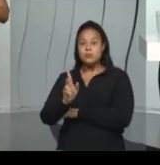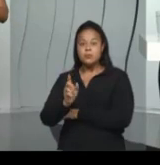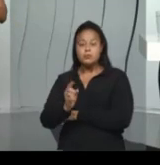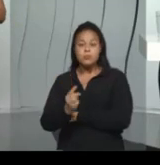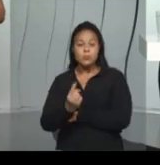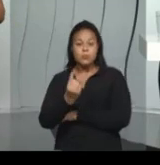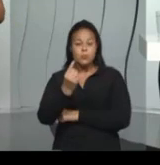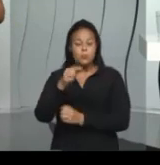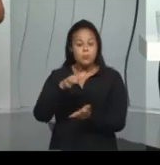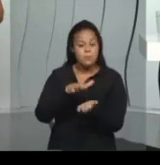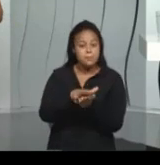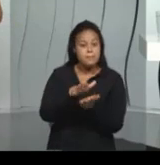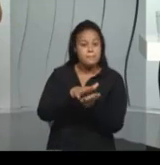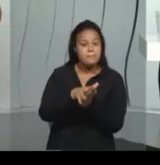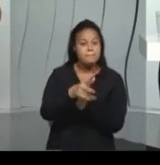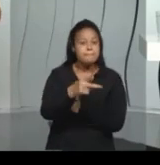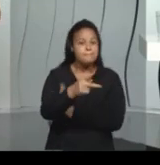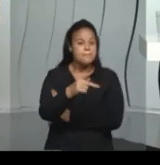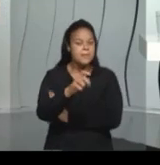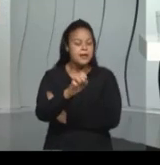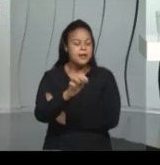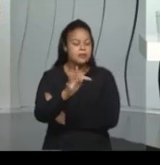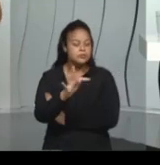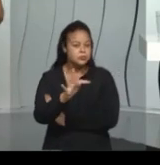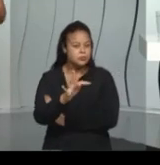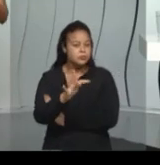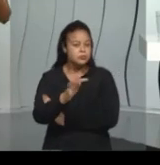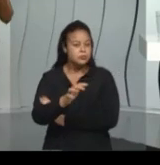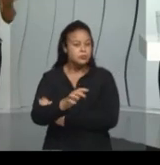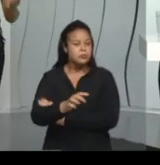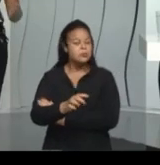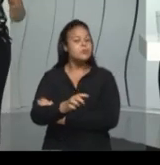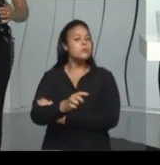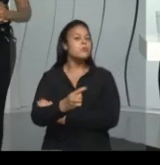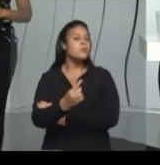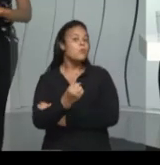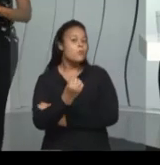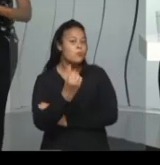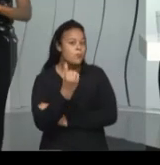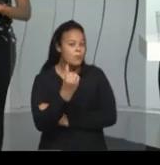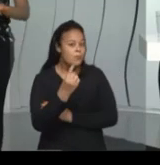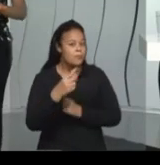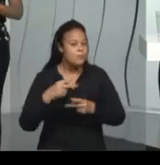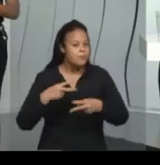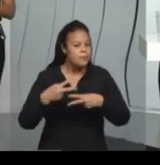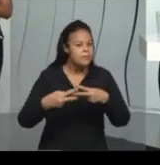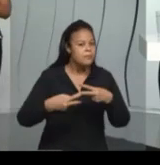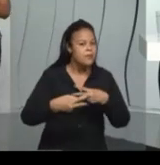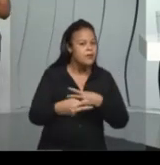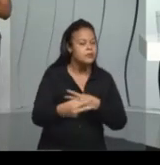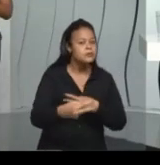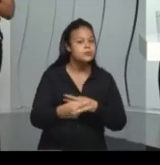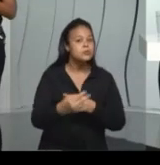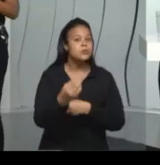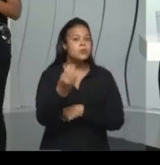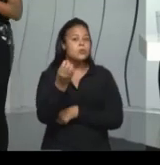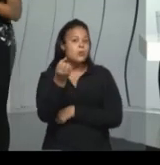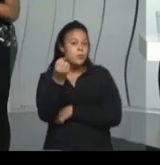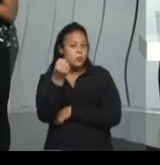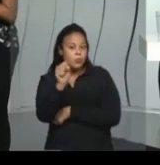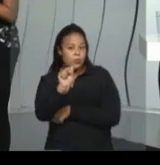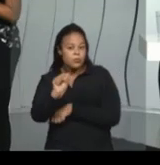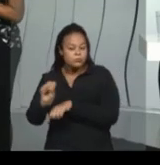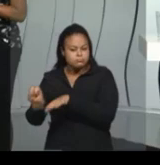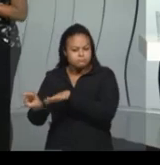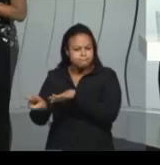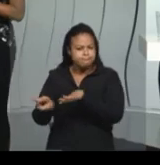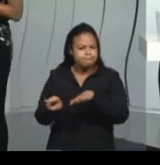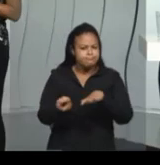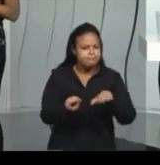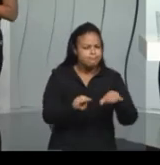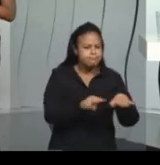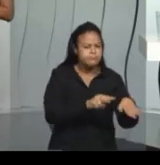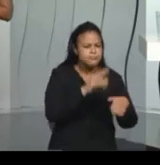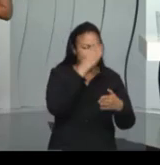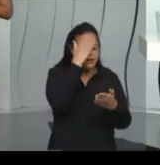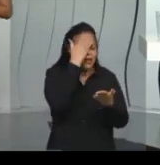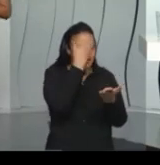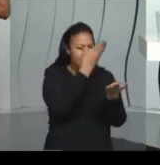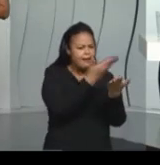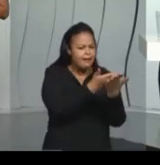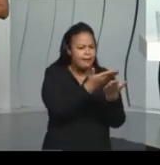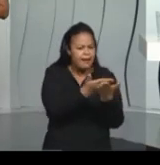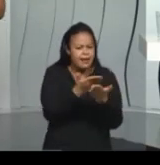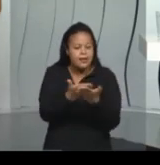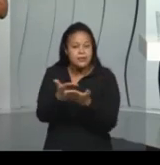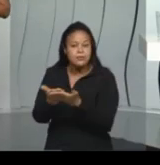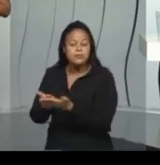durante um bimestre. Então, ao longo de 8 semanas, nós vamos estudar esses